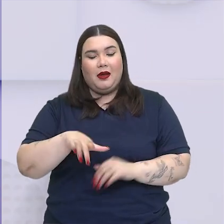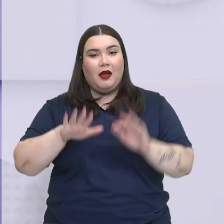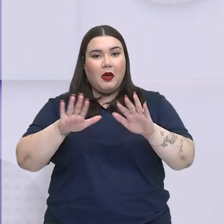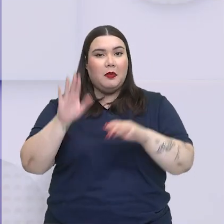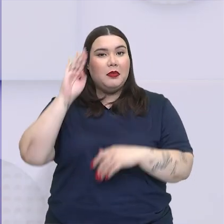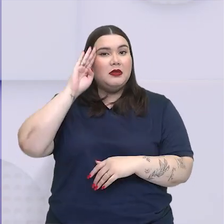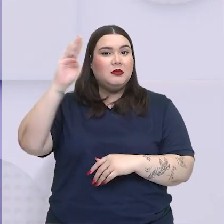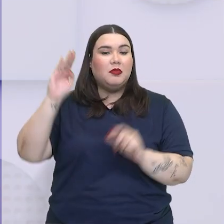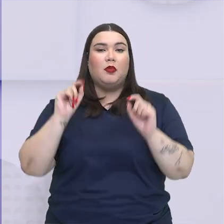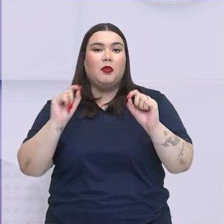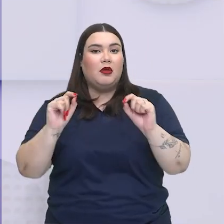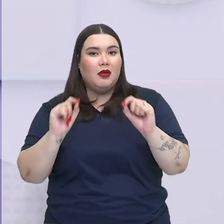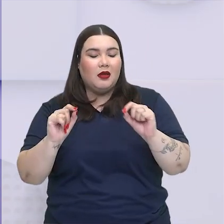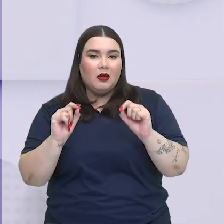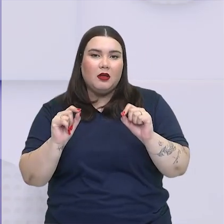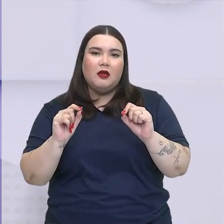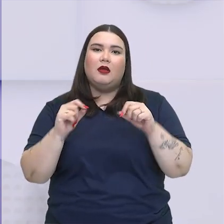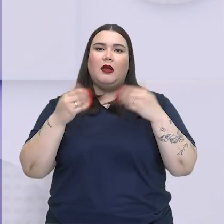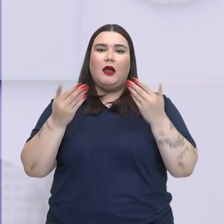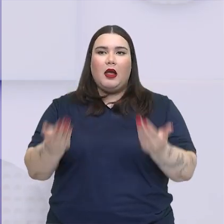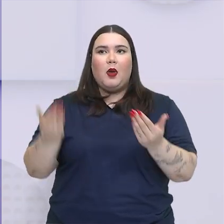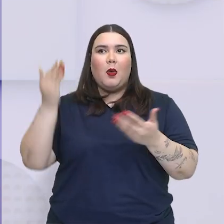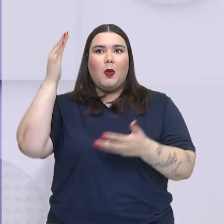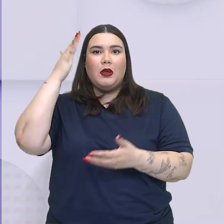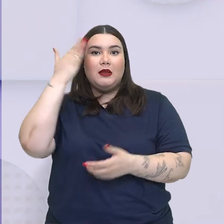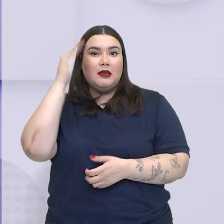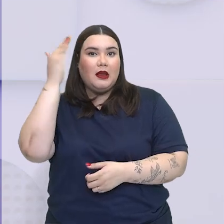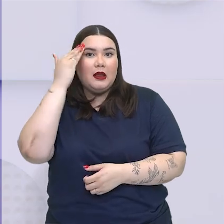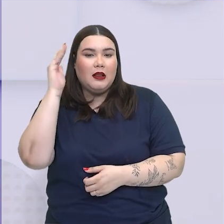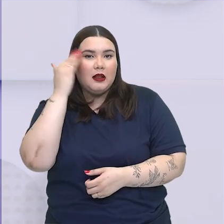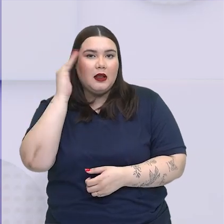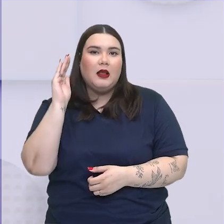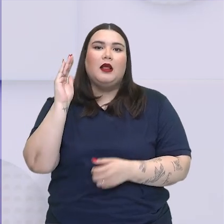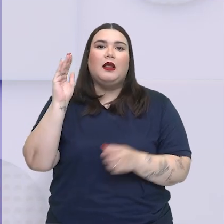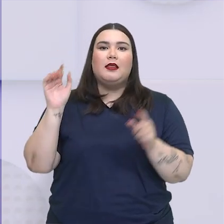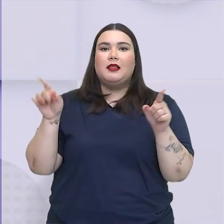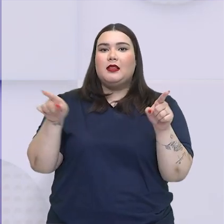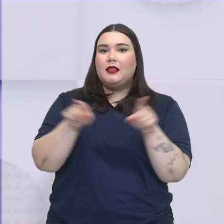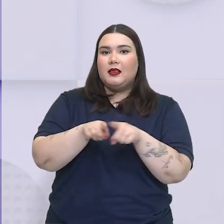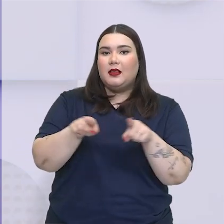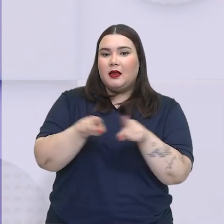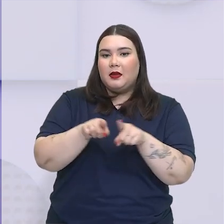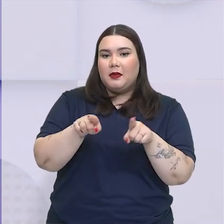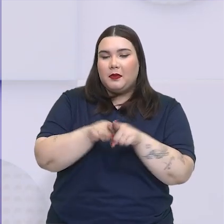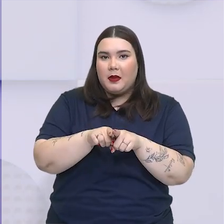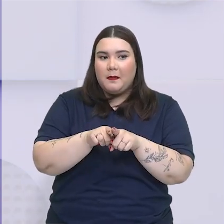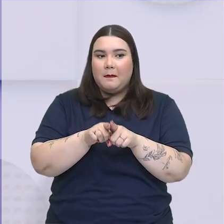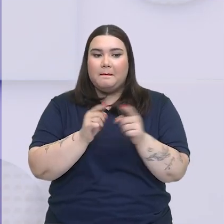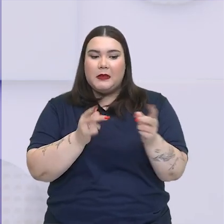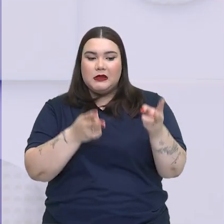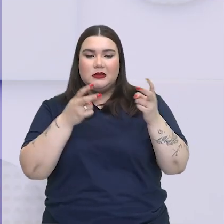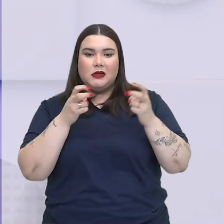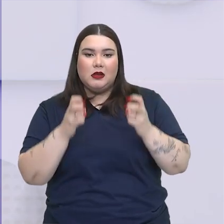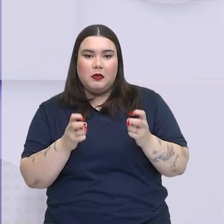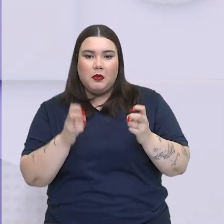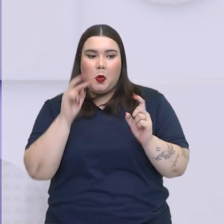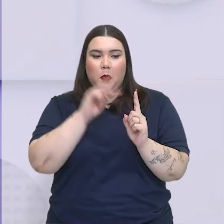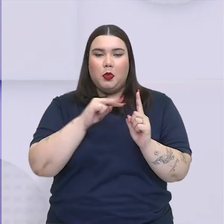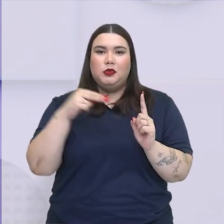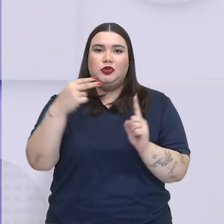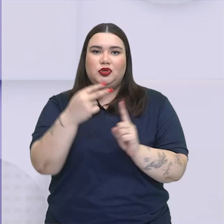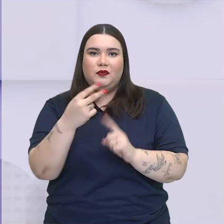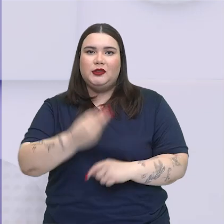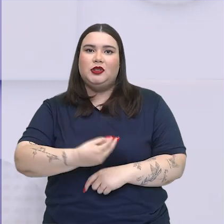acima de tudo, uma questão de entender e, ao mesmo tempo, olhar a vida